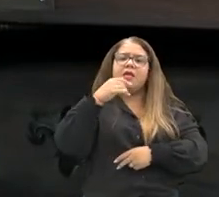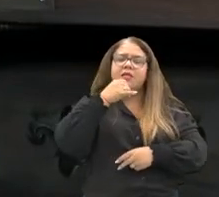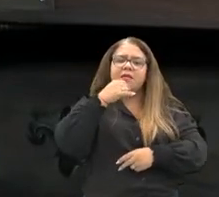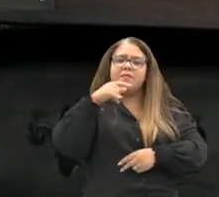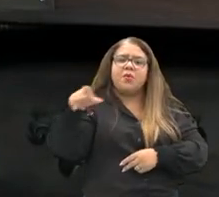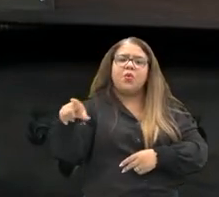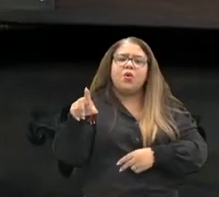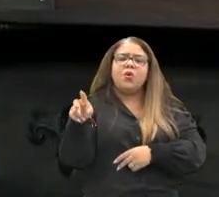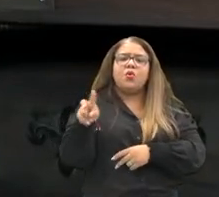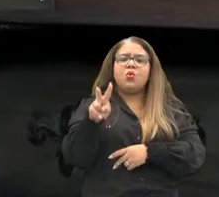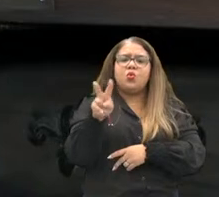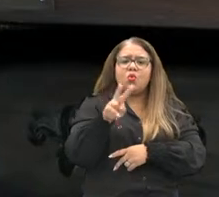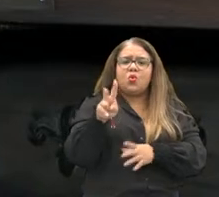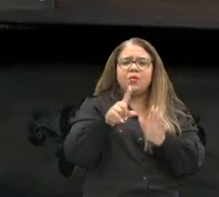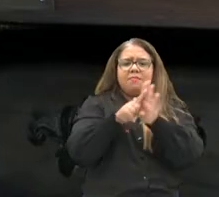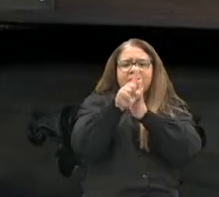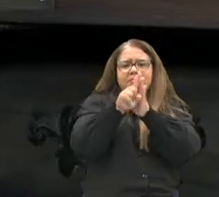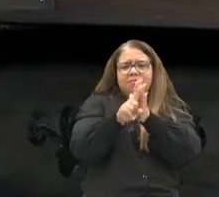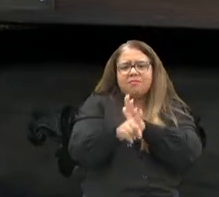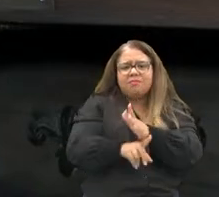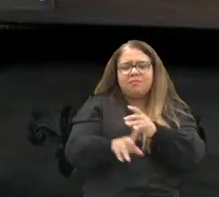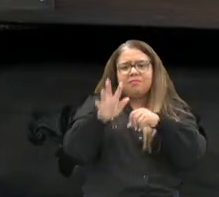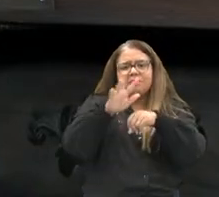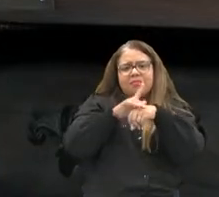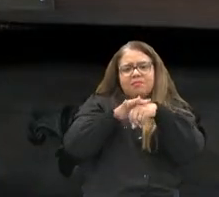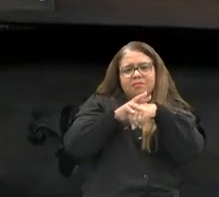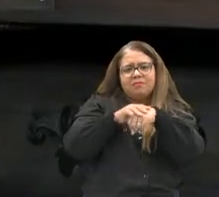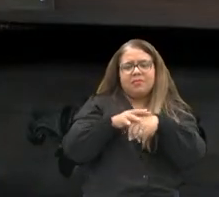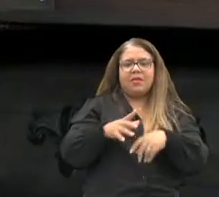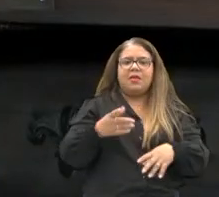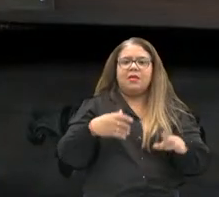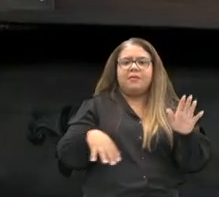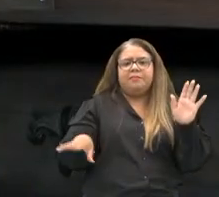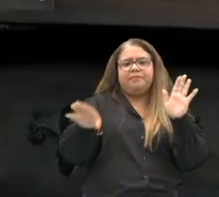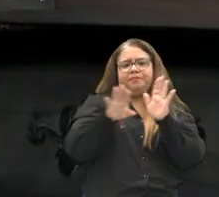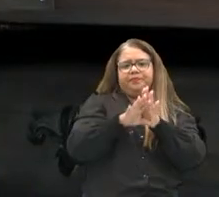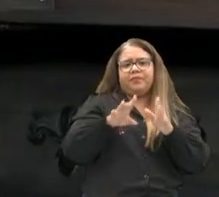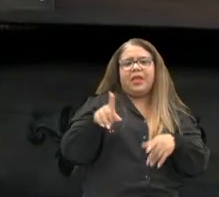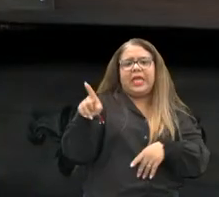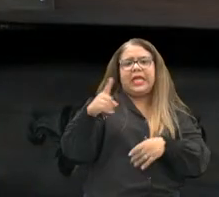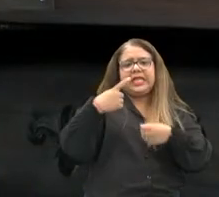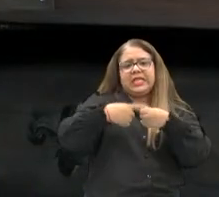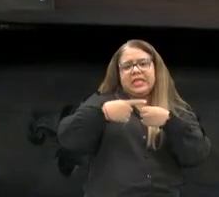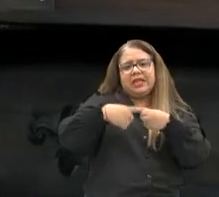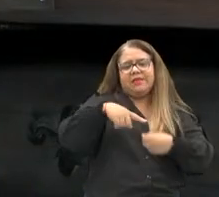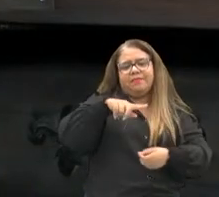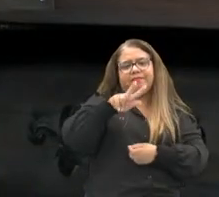pesquisas de doenças tropicais. E Vila Bela era a capital do estado.